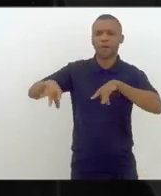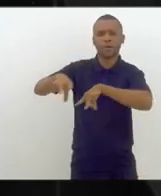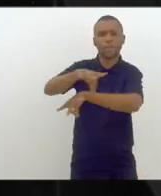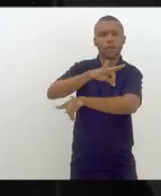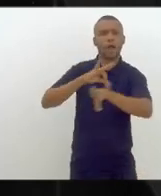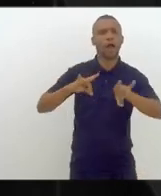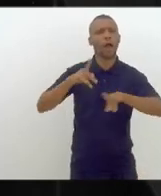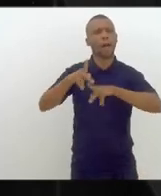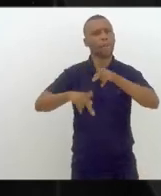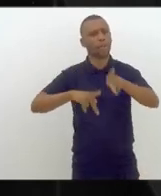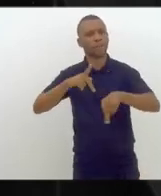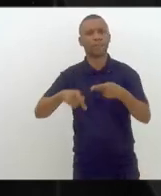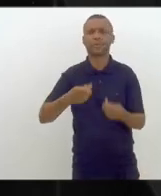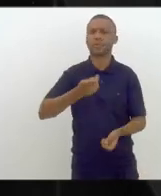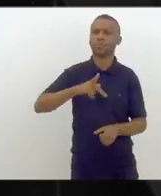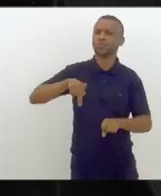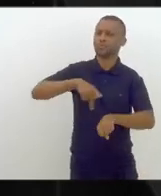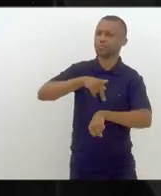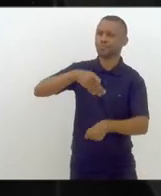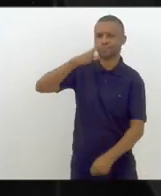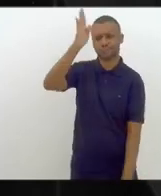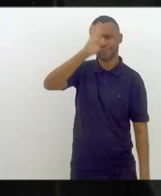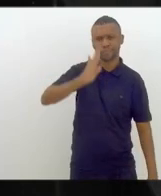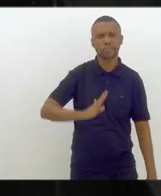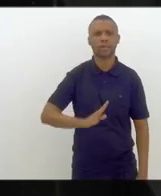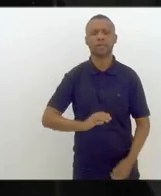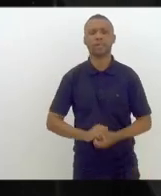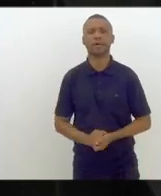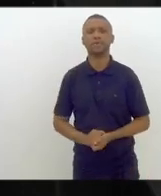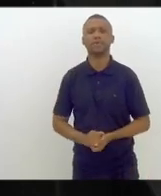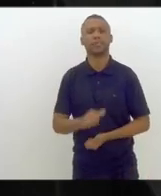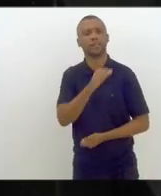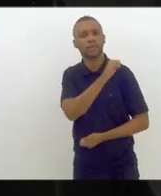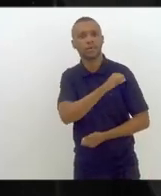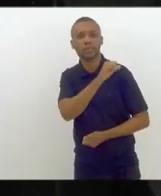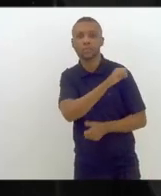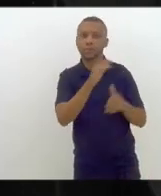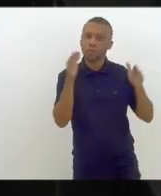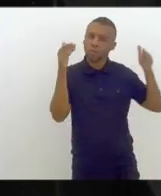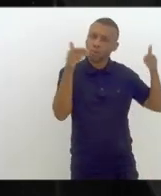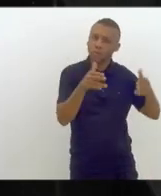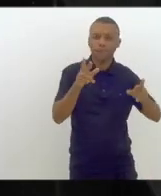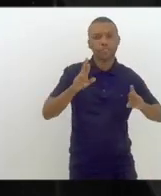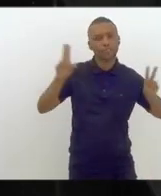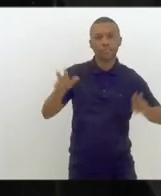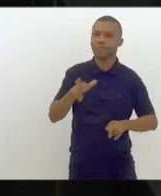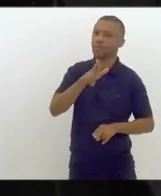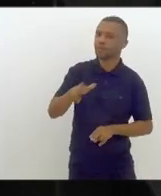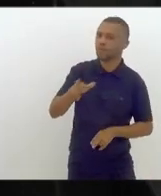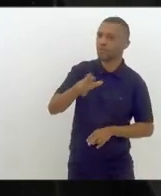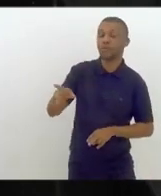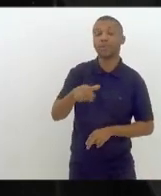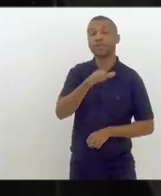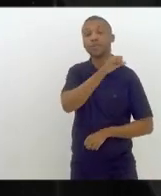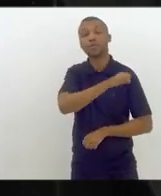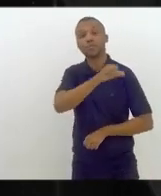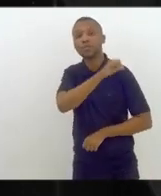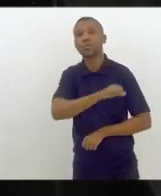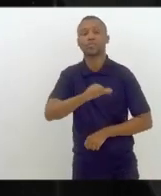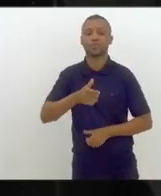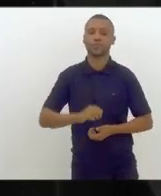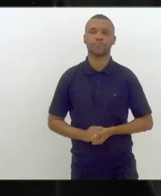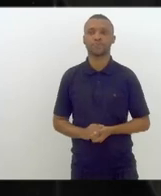a população do nosso país. E aqui no Rio de Janeiro não foi diferente. Aqui no Rio de Janeiro não foi